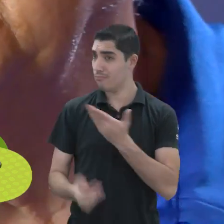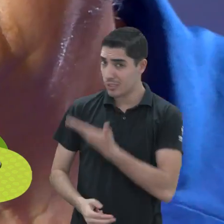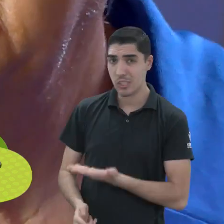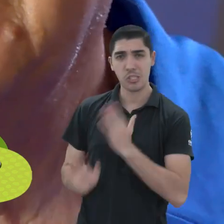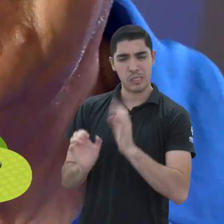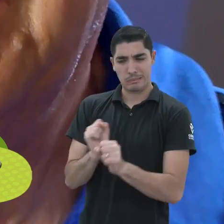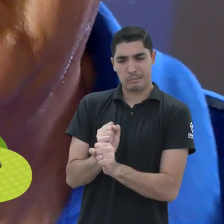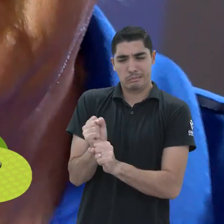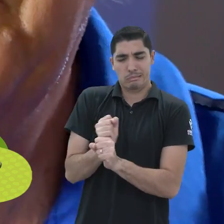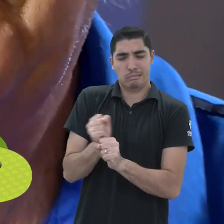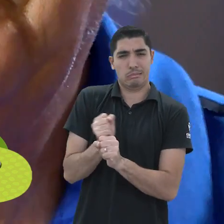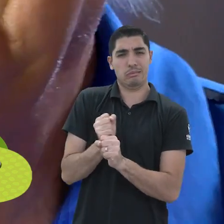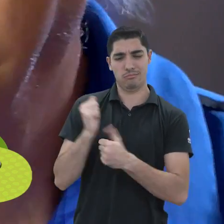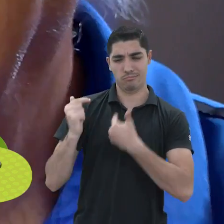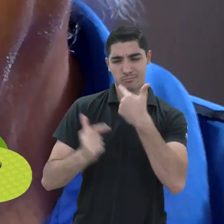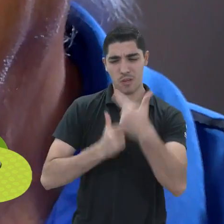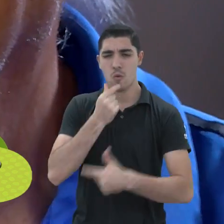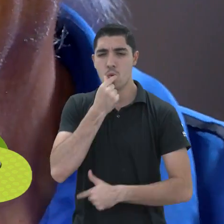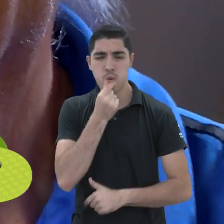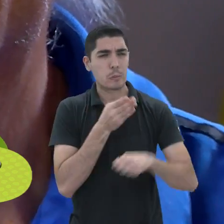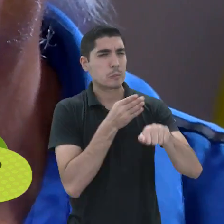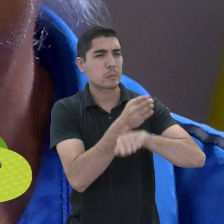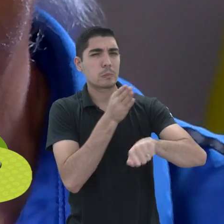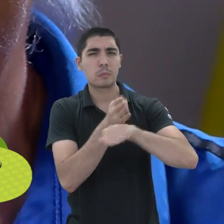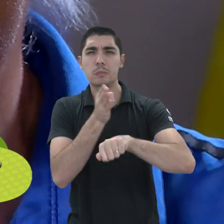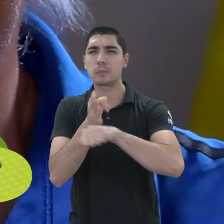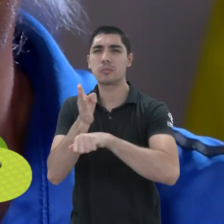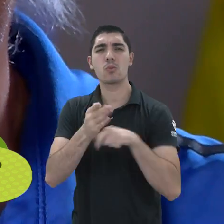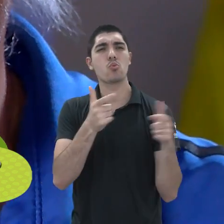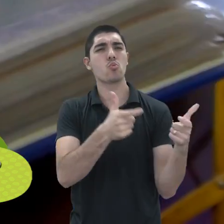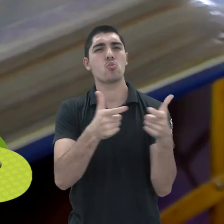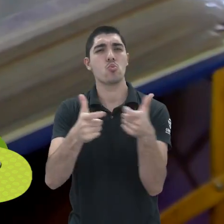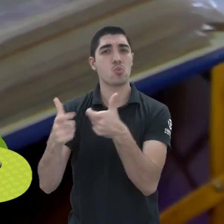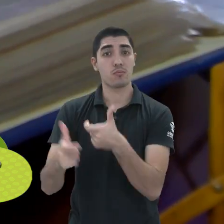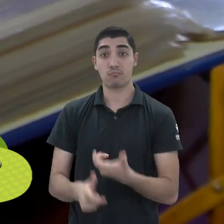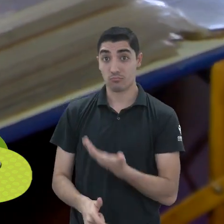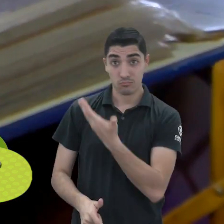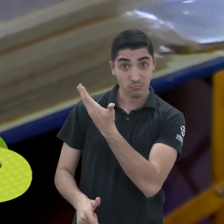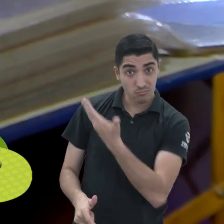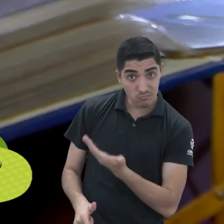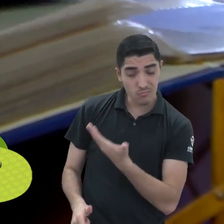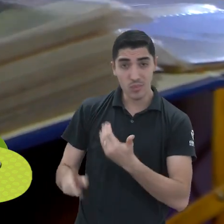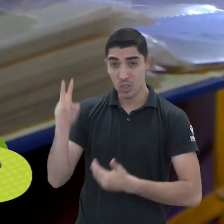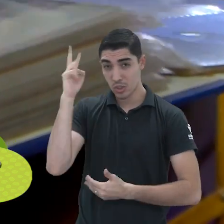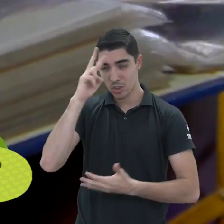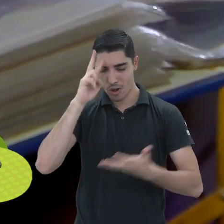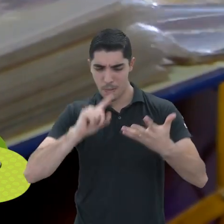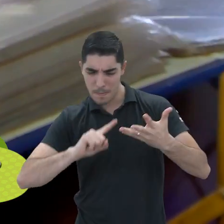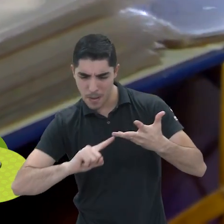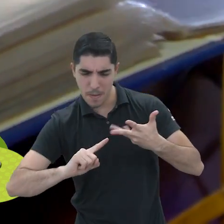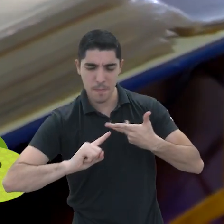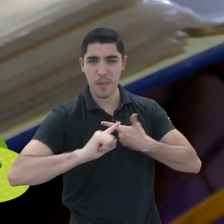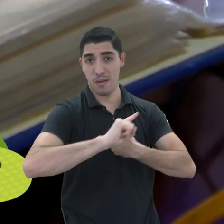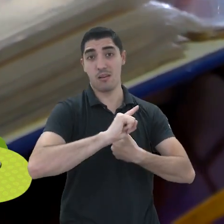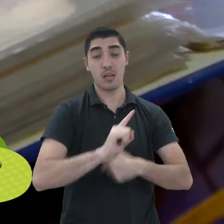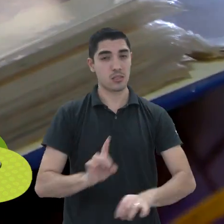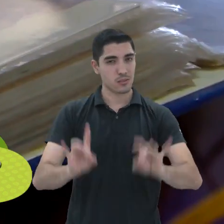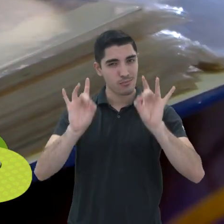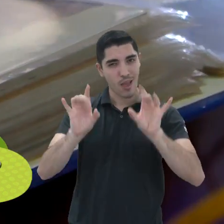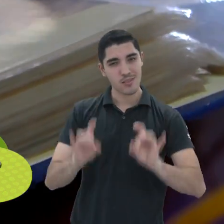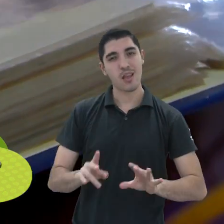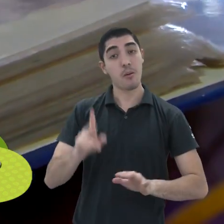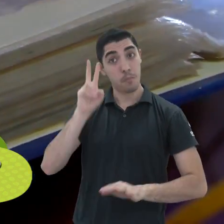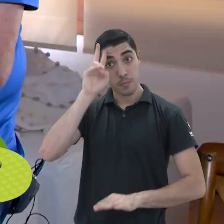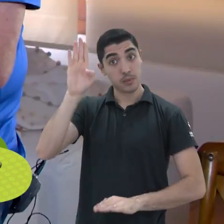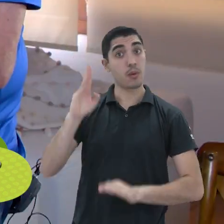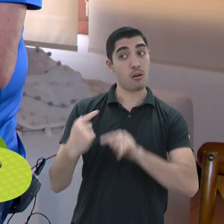Foram décadas trilando apitos por estádios e ginásios. Uma coleção de histórias em uma época de ouro